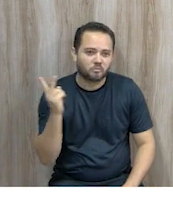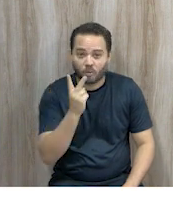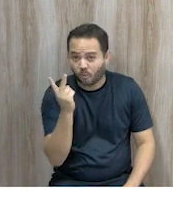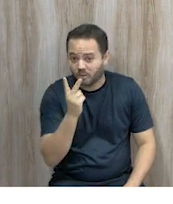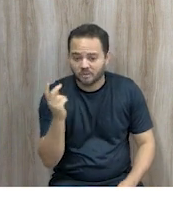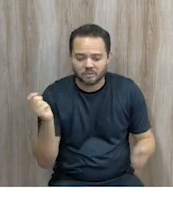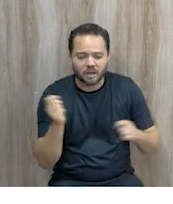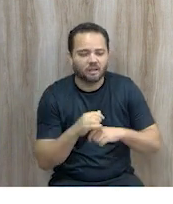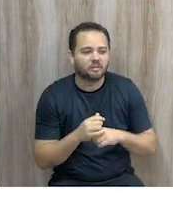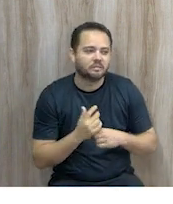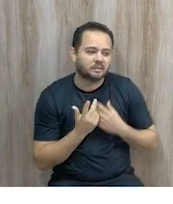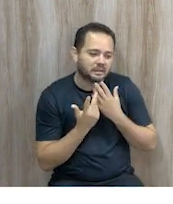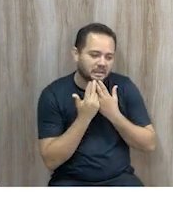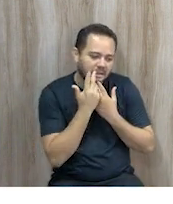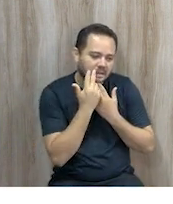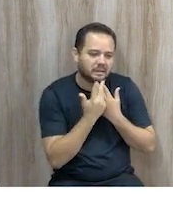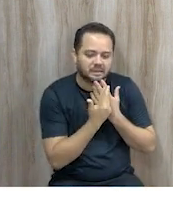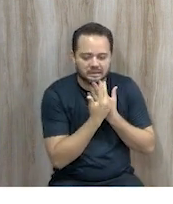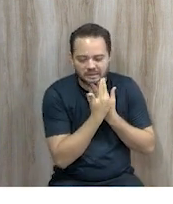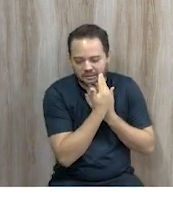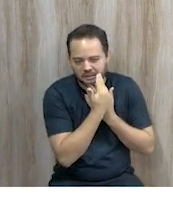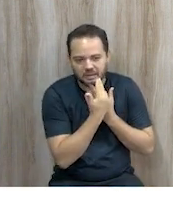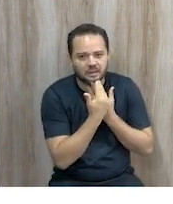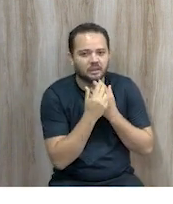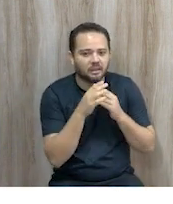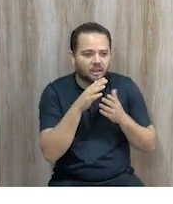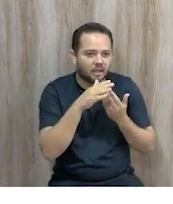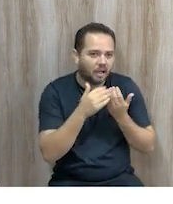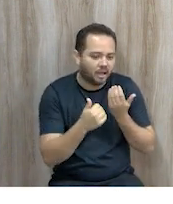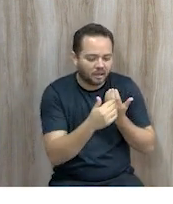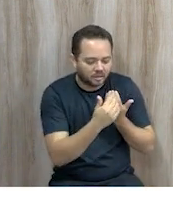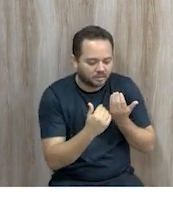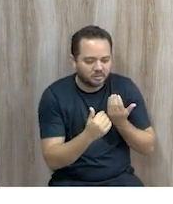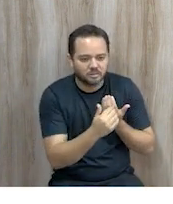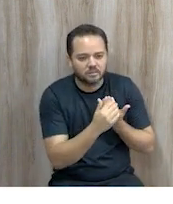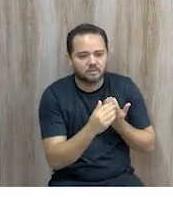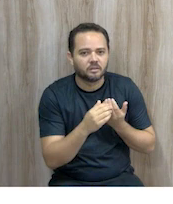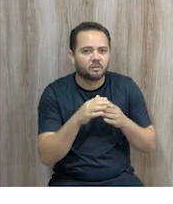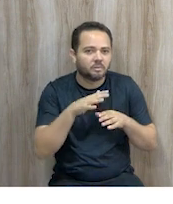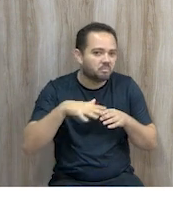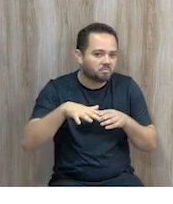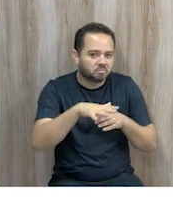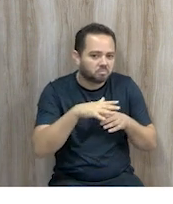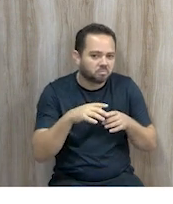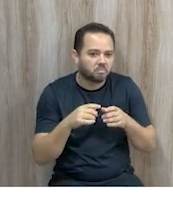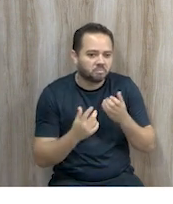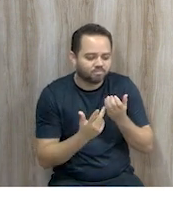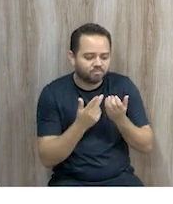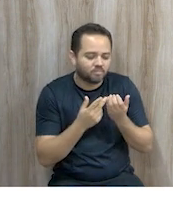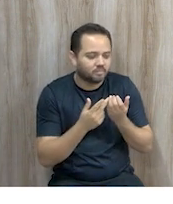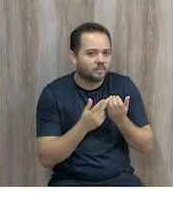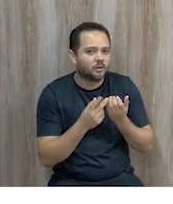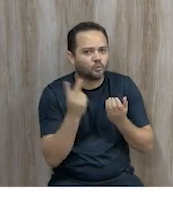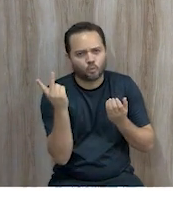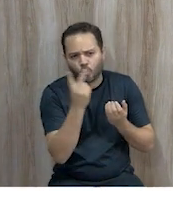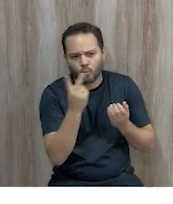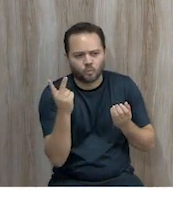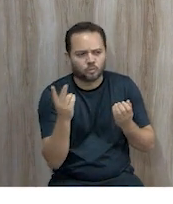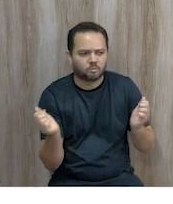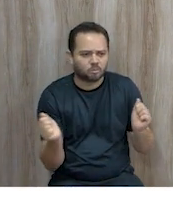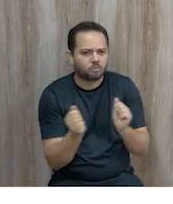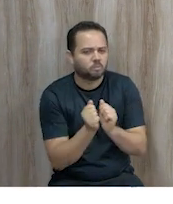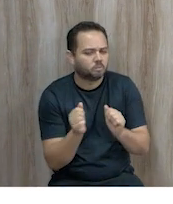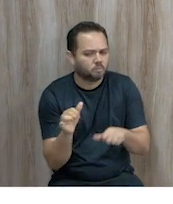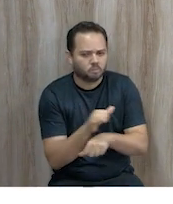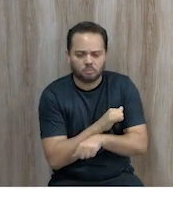recessões múltiplas, áreas em que a gente vai tunelizar e regiões em que a gente vai também fazer essa incisão. E